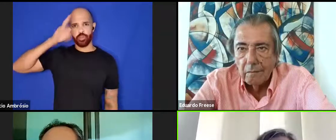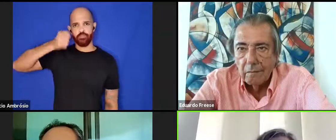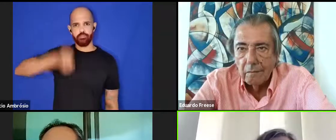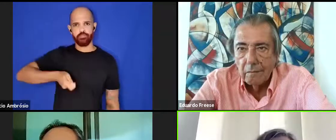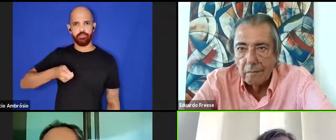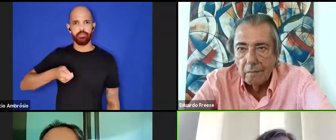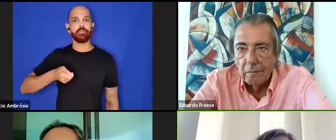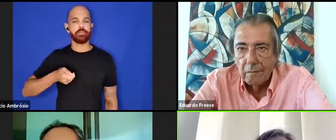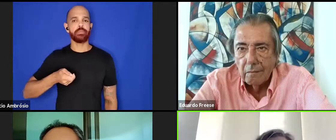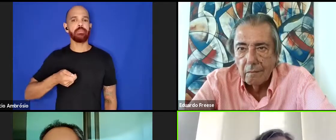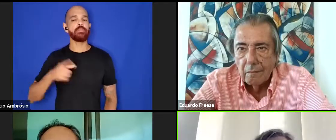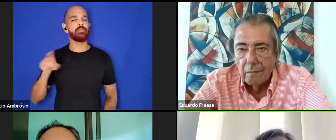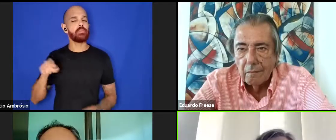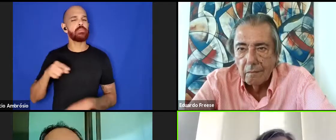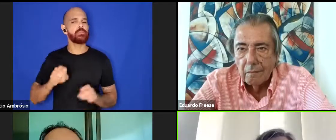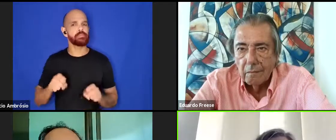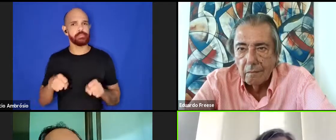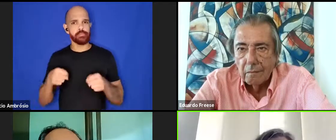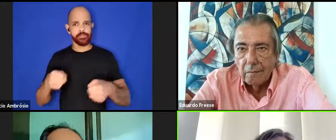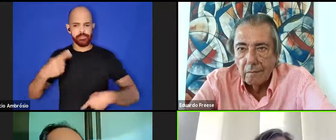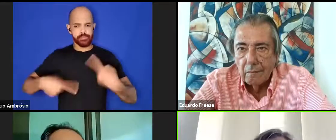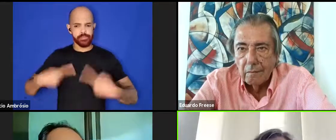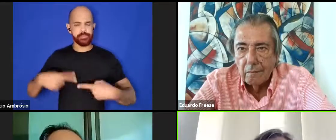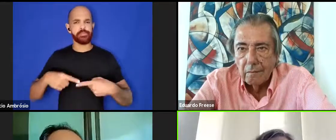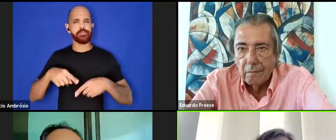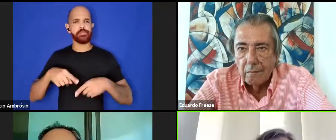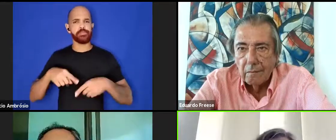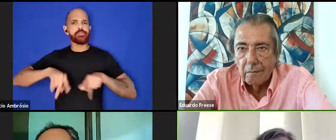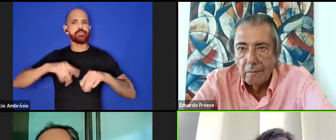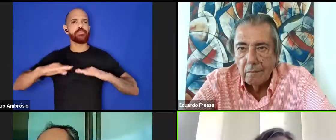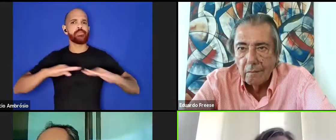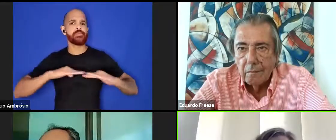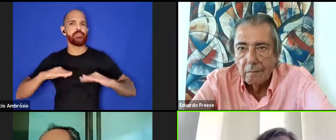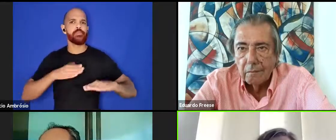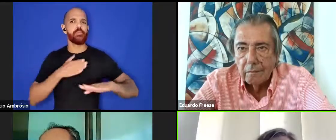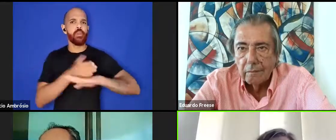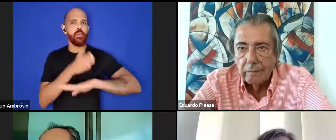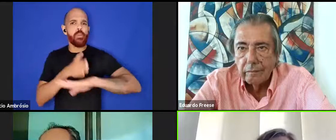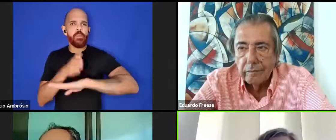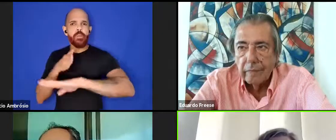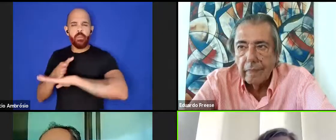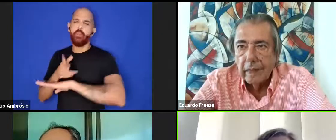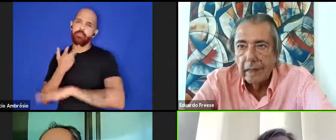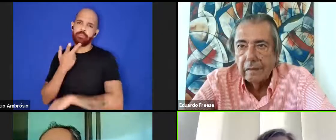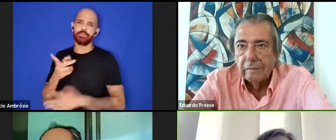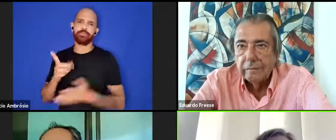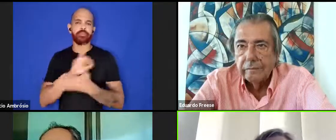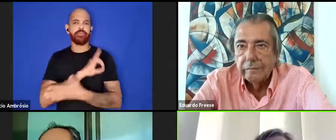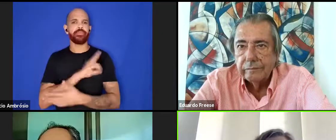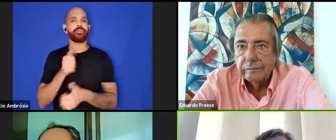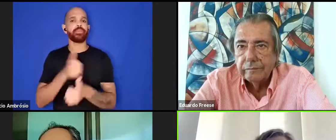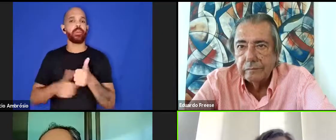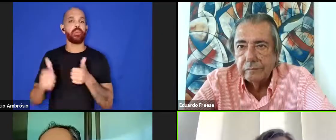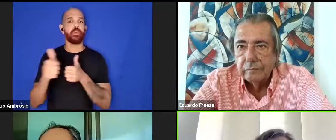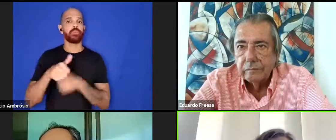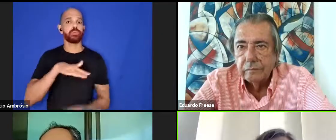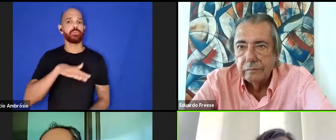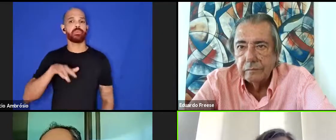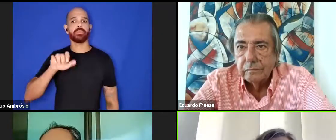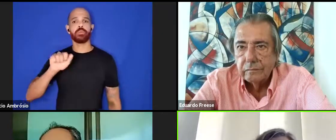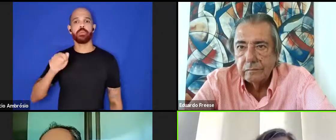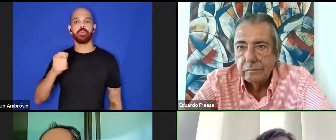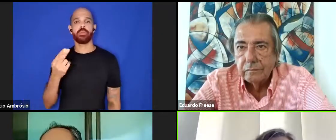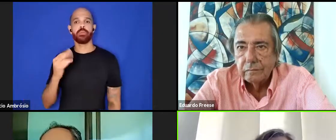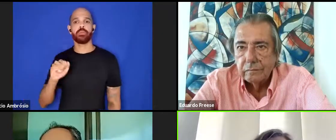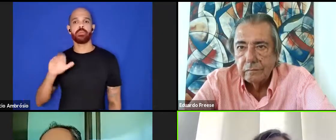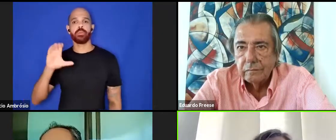engajamento político o levou a participar de diferentes frentes e organizações, como já citadas aqui, o seu protagonismo na Abras, a sua participação